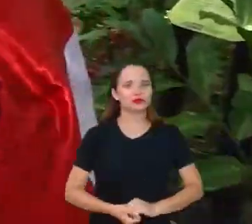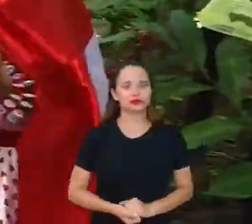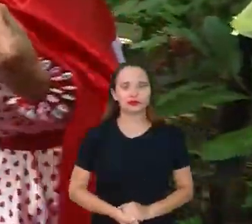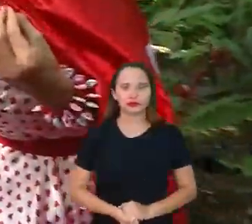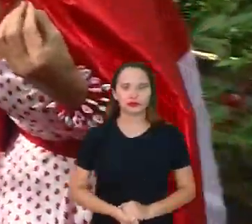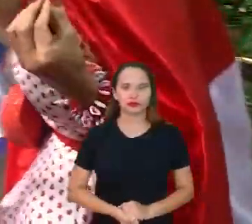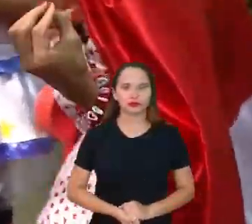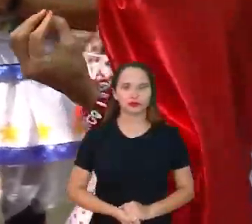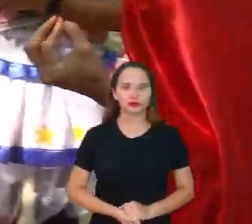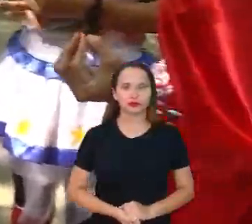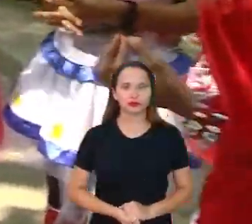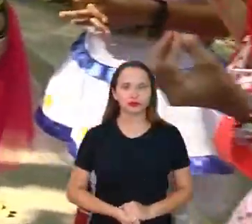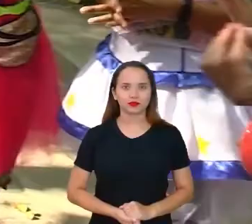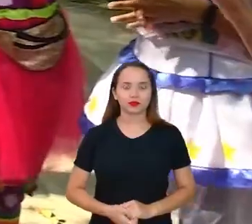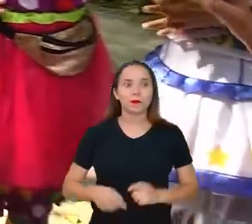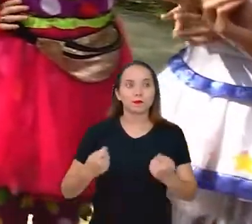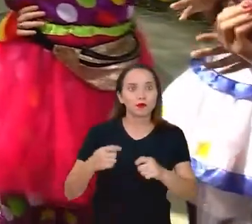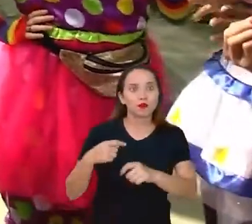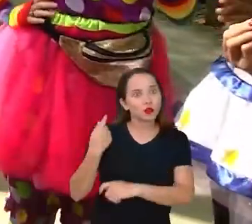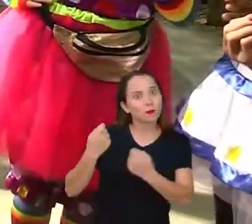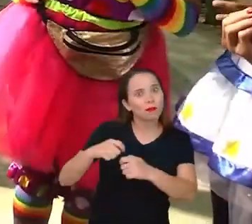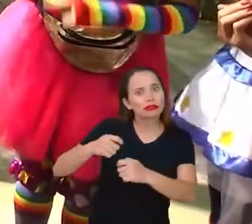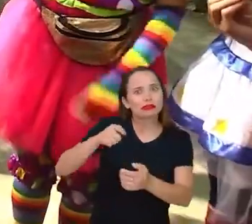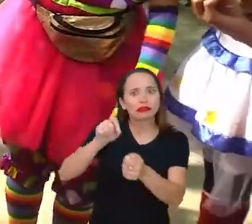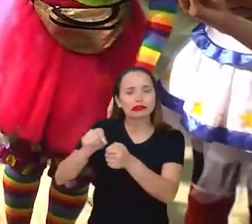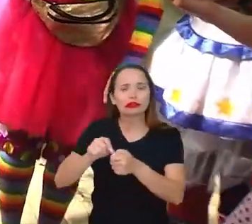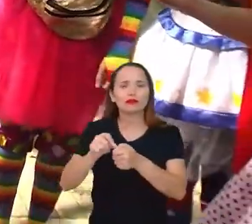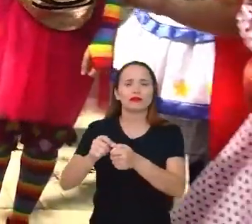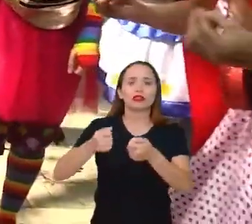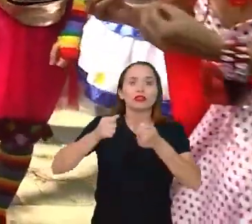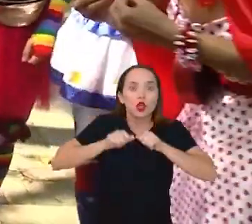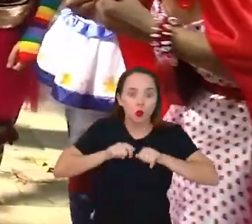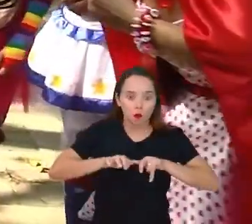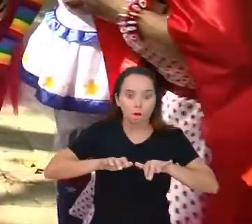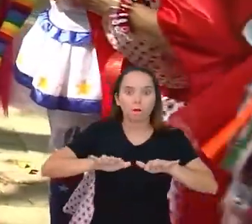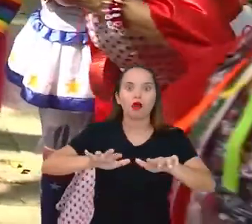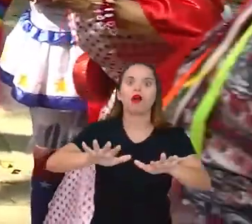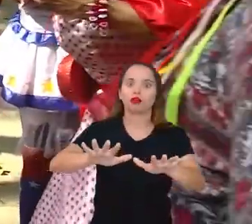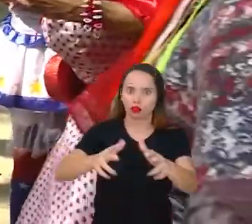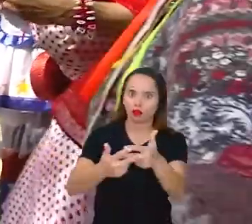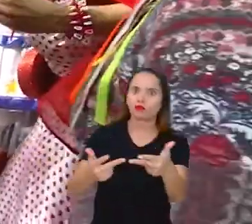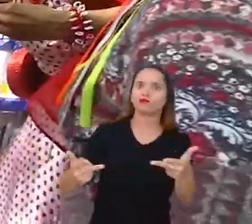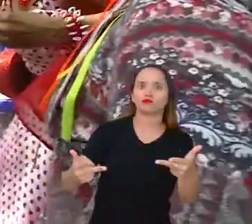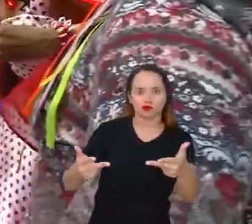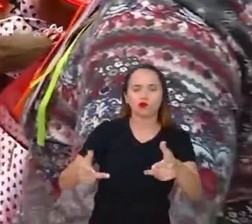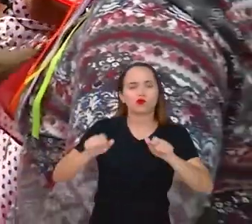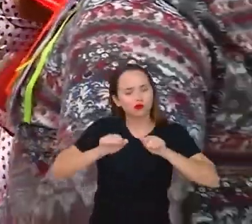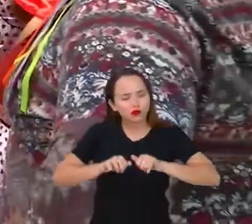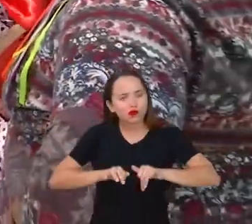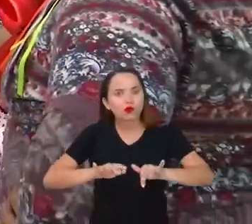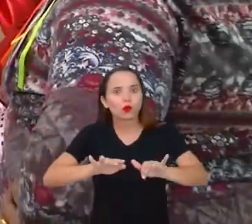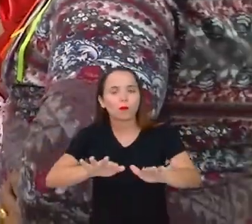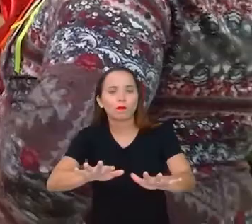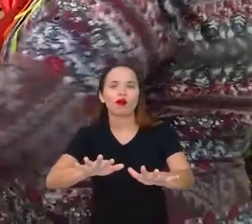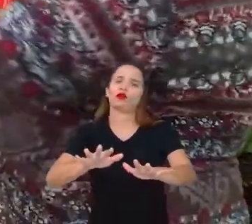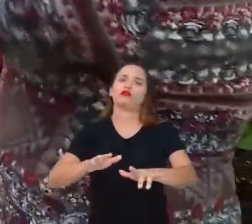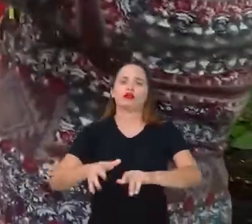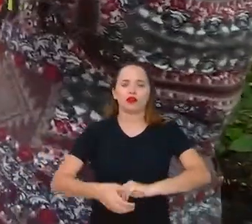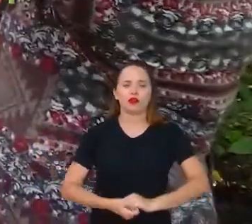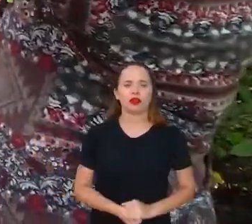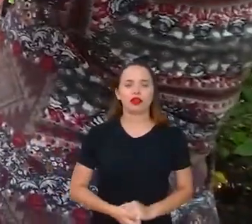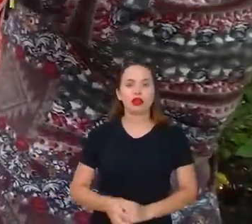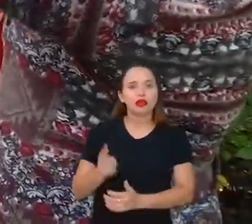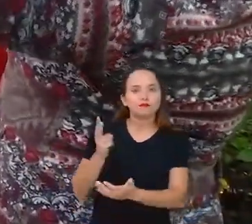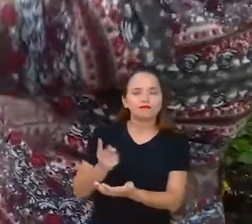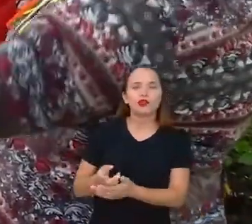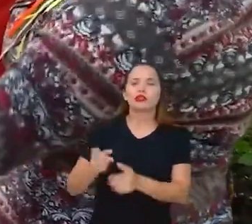que nós devemos fazer. Compartilhar. Porque quando a gente compartilha, o amor